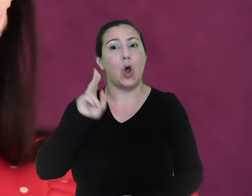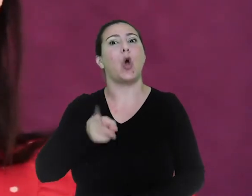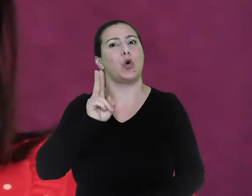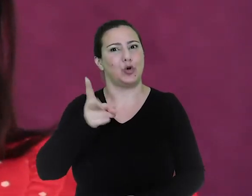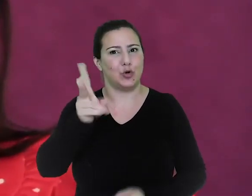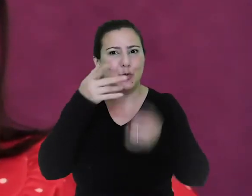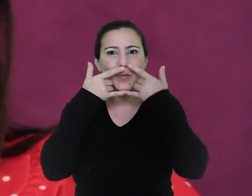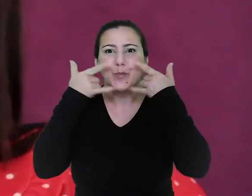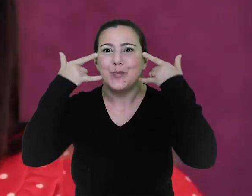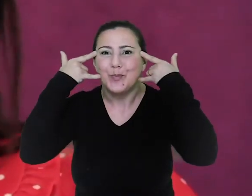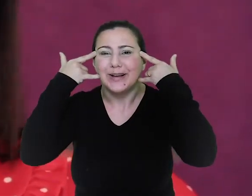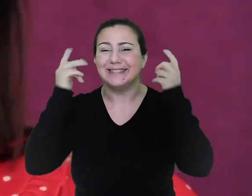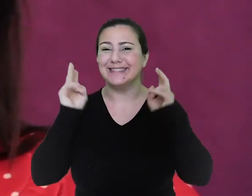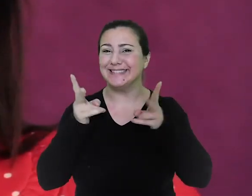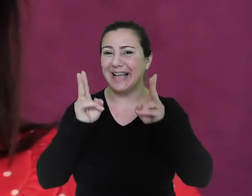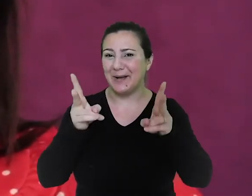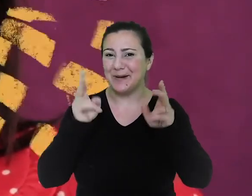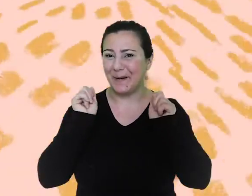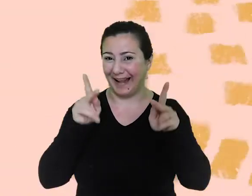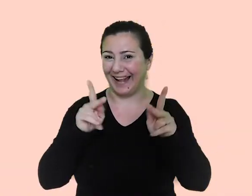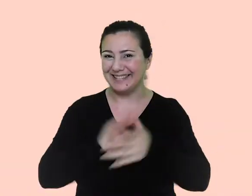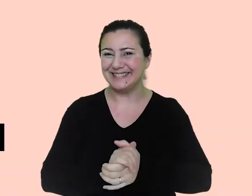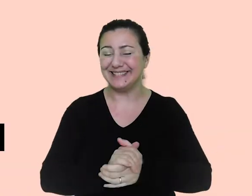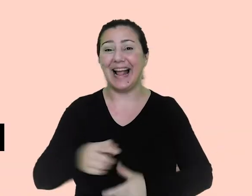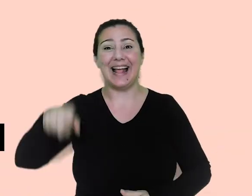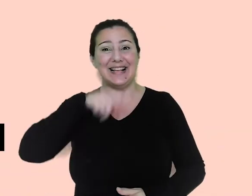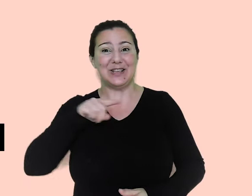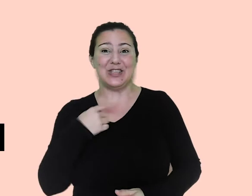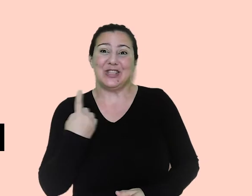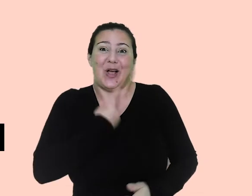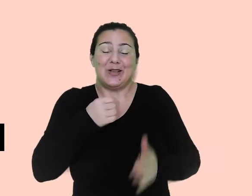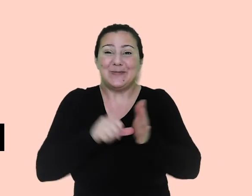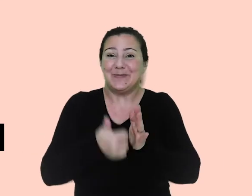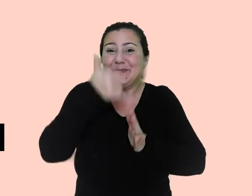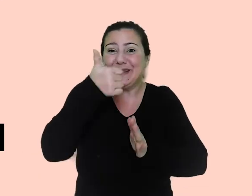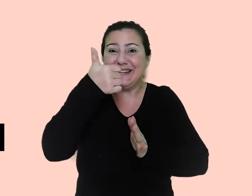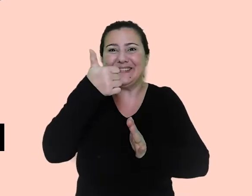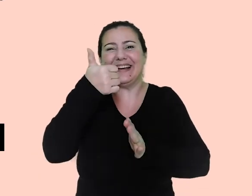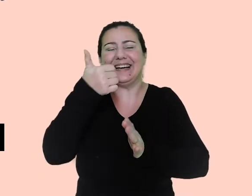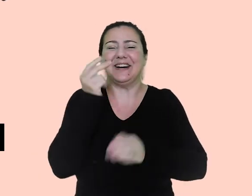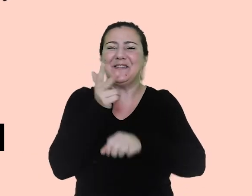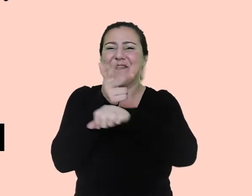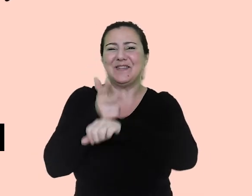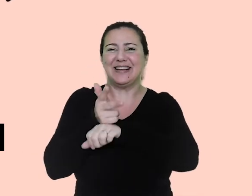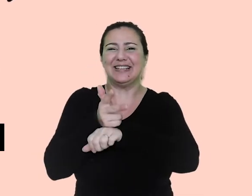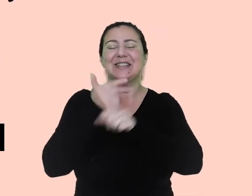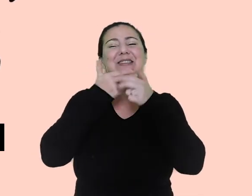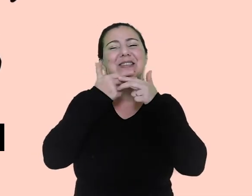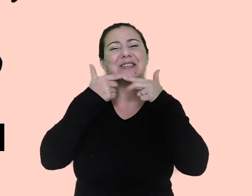continua usando máscara sempre os e máscaras e esse foi o nosso primeiro capítulo desta